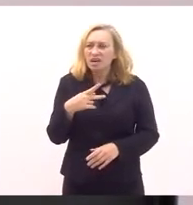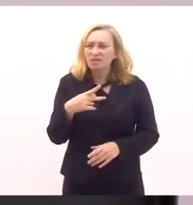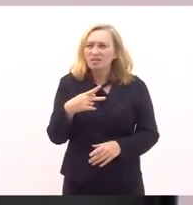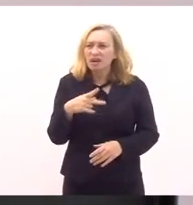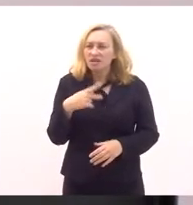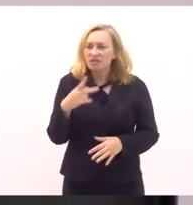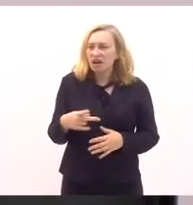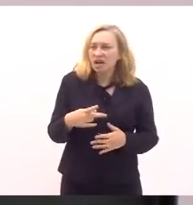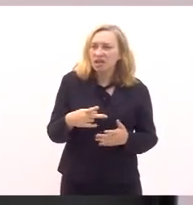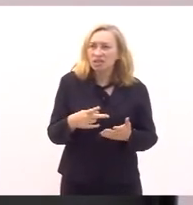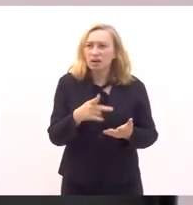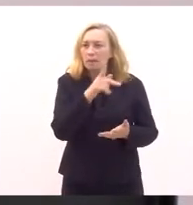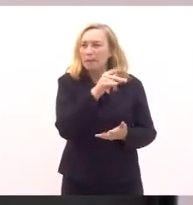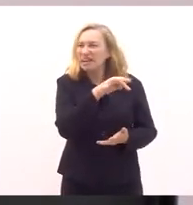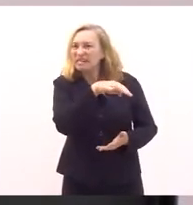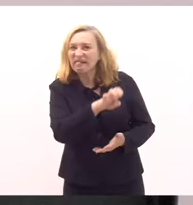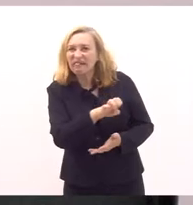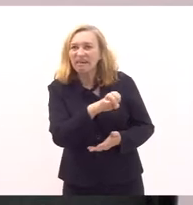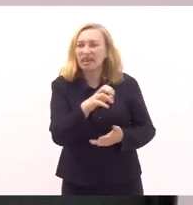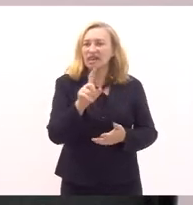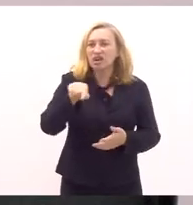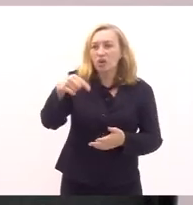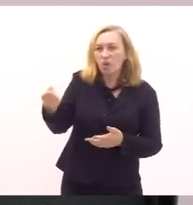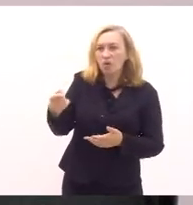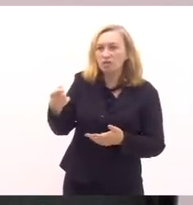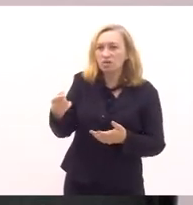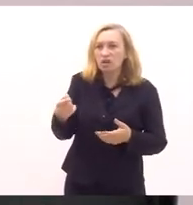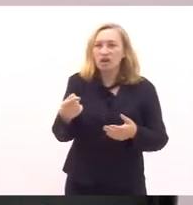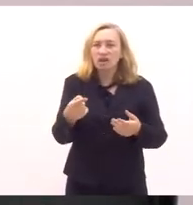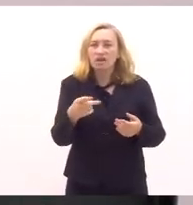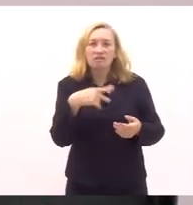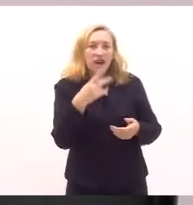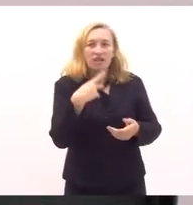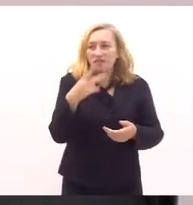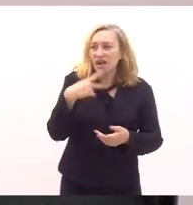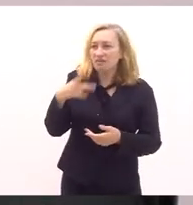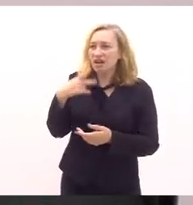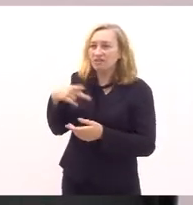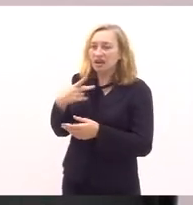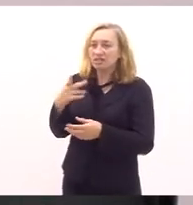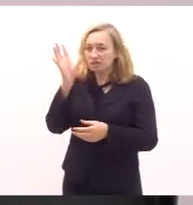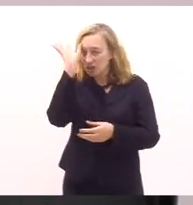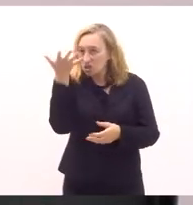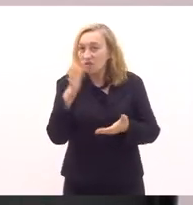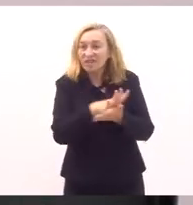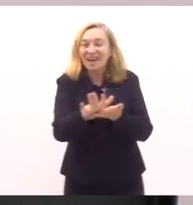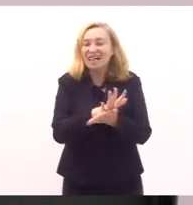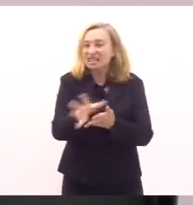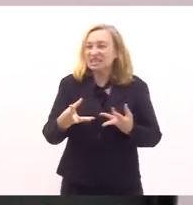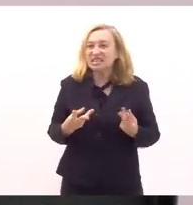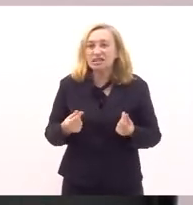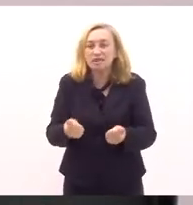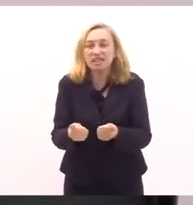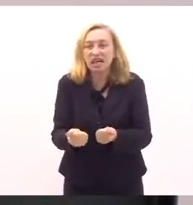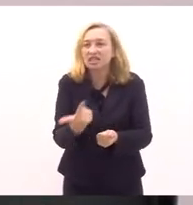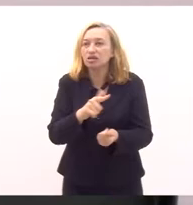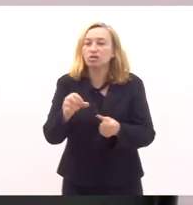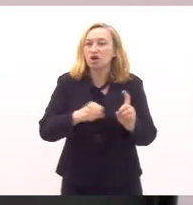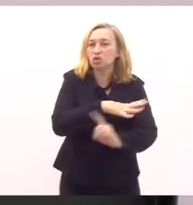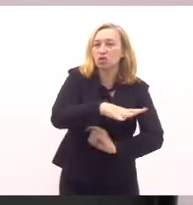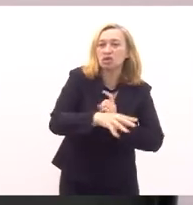Patrick, Nicola, e não sei quem, e não sei quem, e não resolvem nada, porque eles não têm sensibilidade